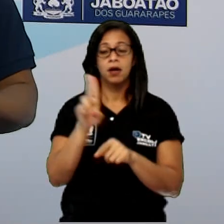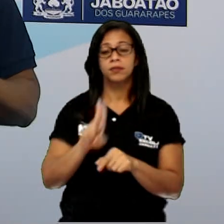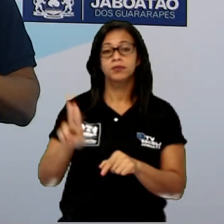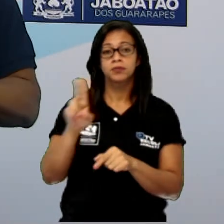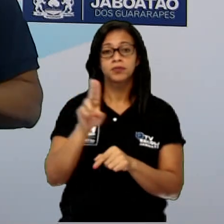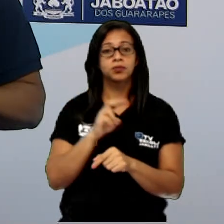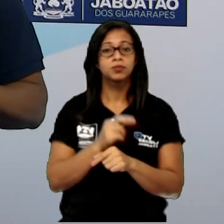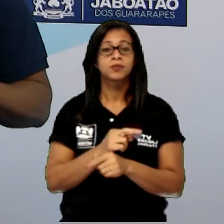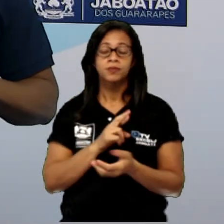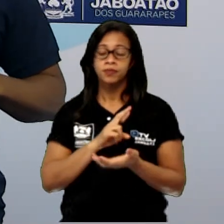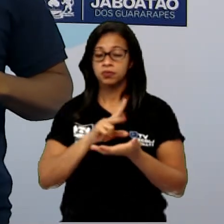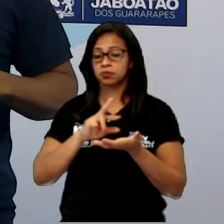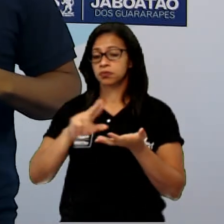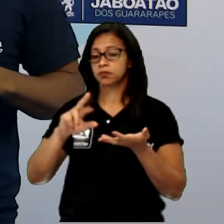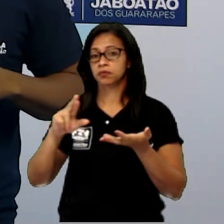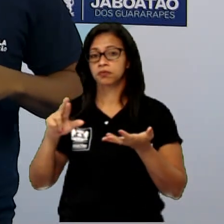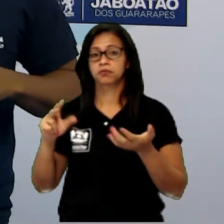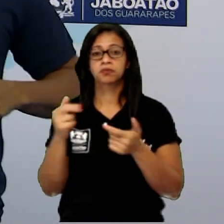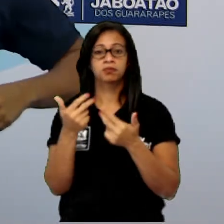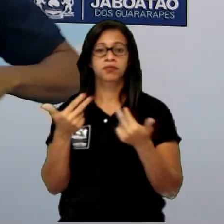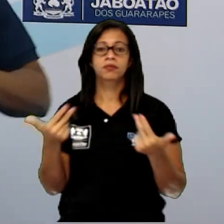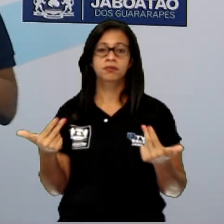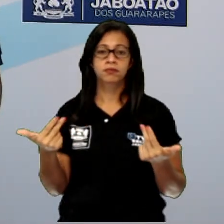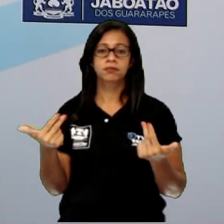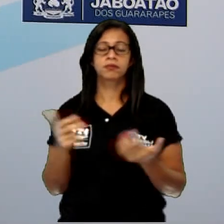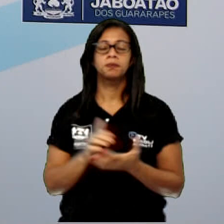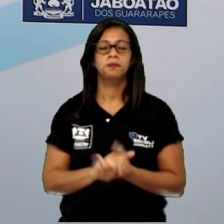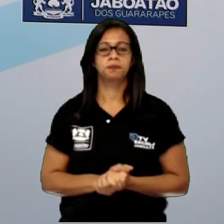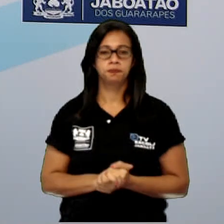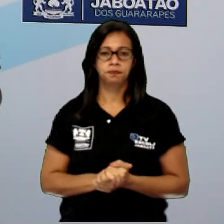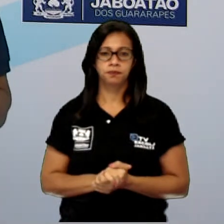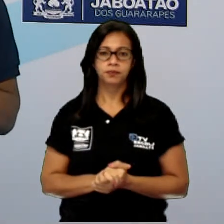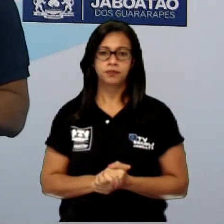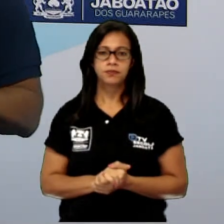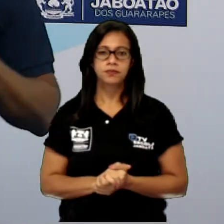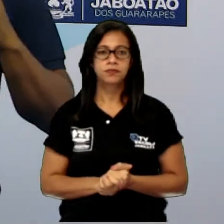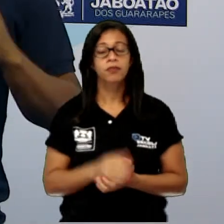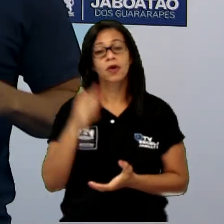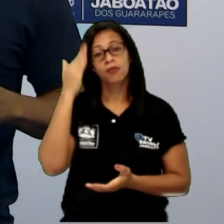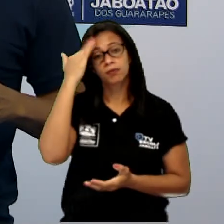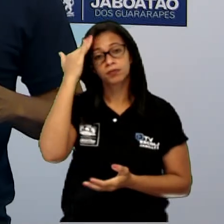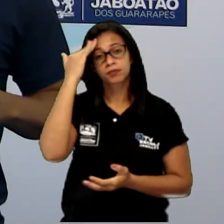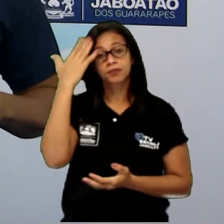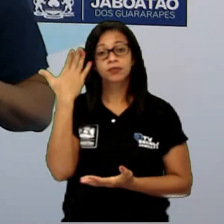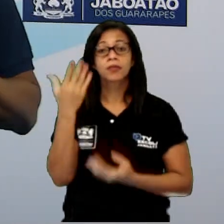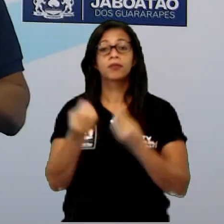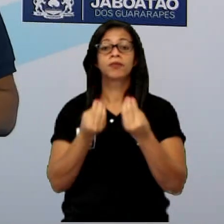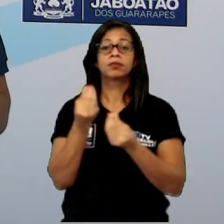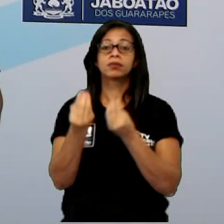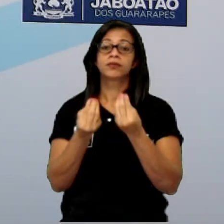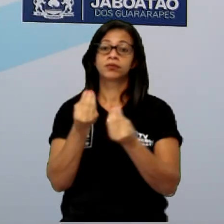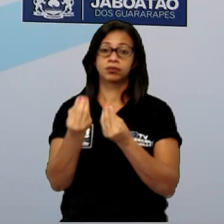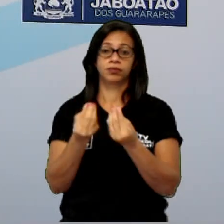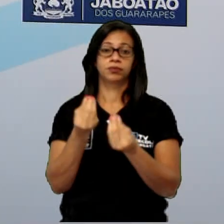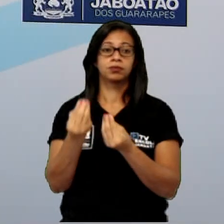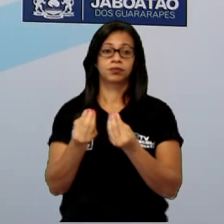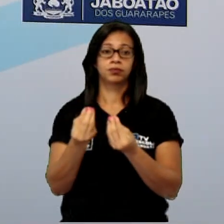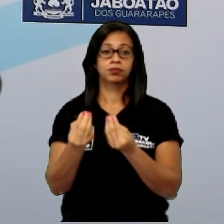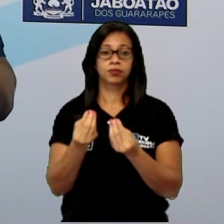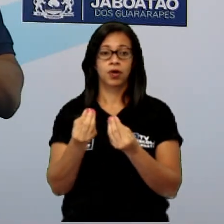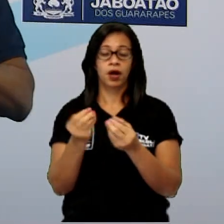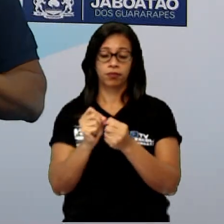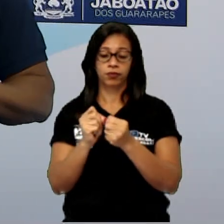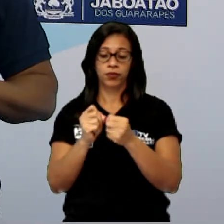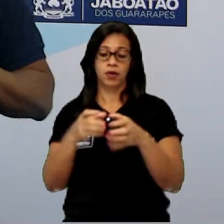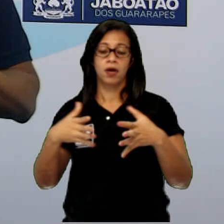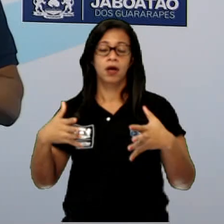Ok? Vamos continuar? Vamos entender agora como é formado o solo. Primeiramente, o